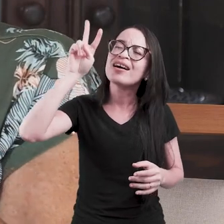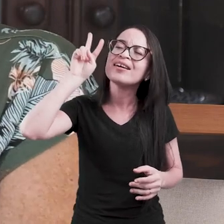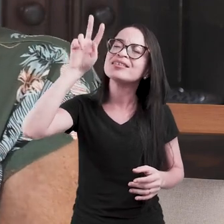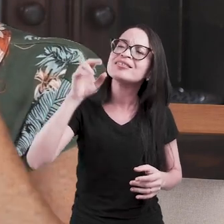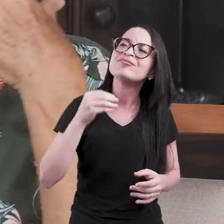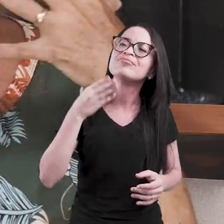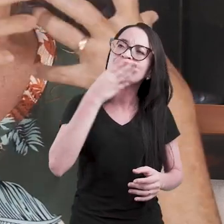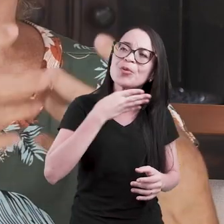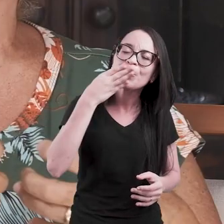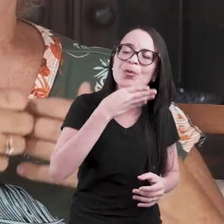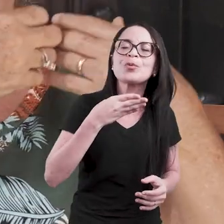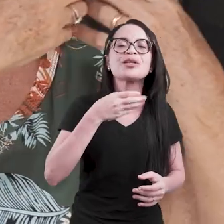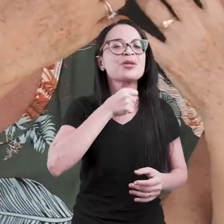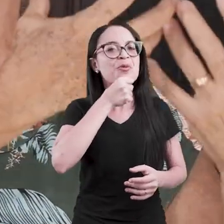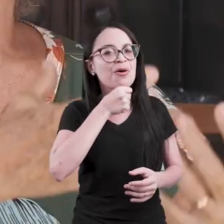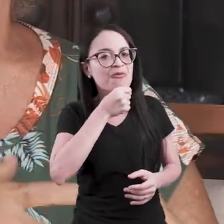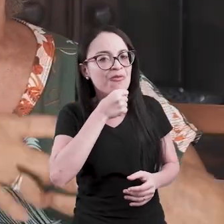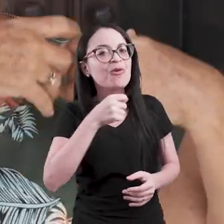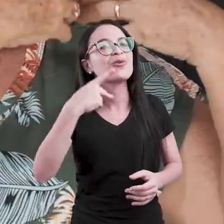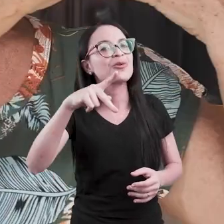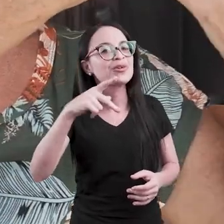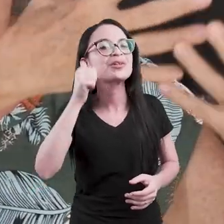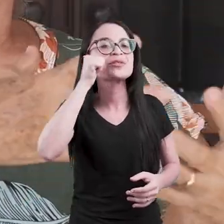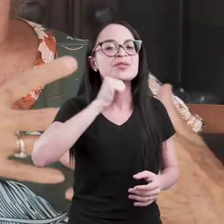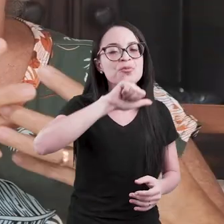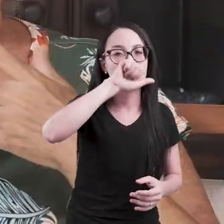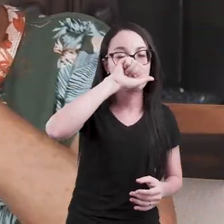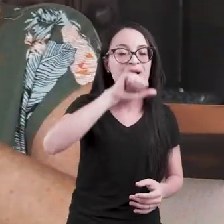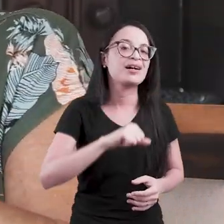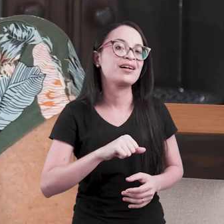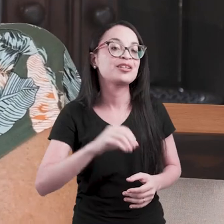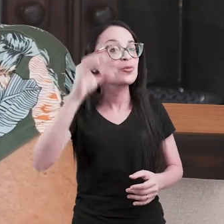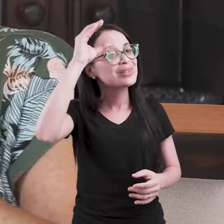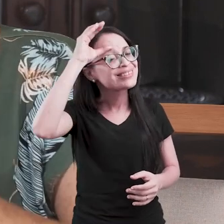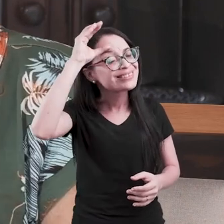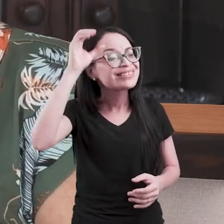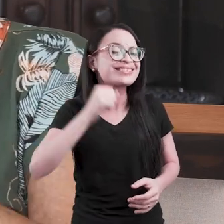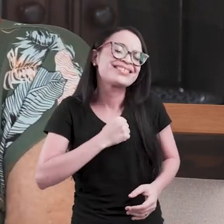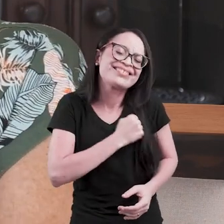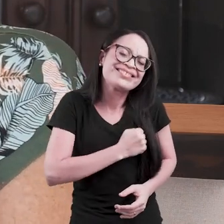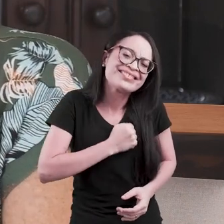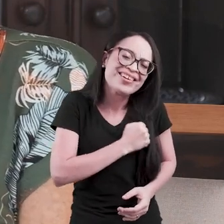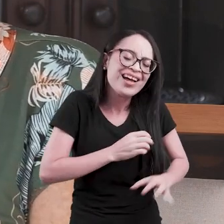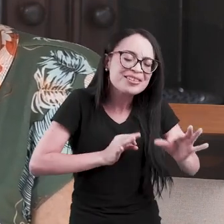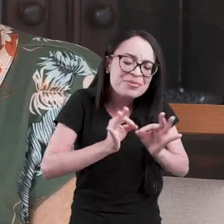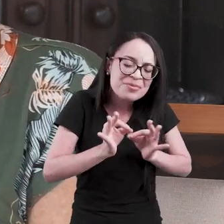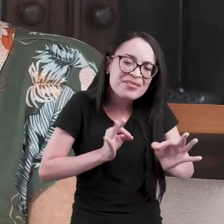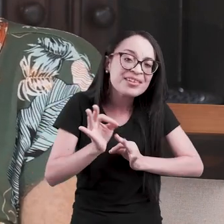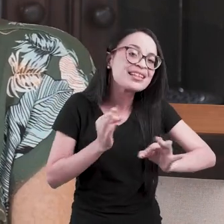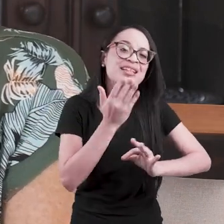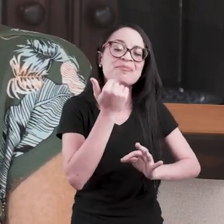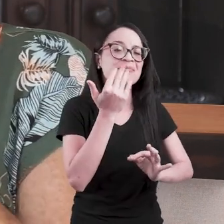Memórias doces, né? Da sua avó, da sua mãe, da sua bisavó, de uma tia muito querida que preparava aquele